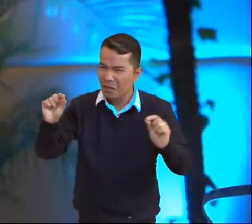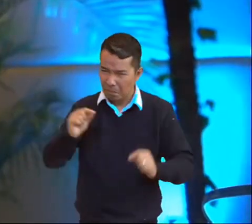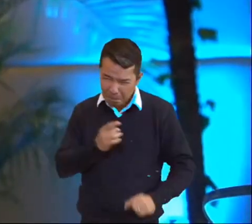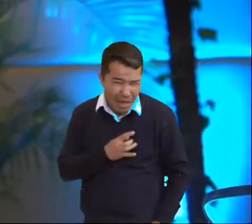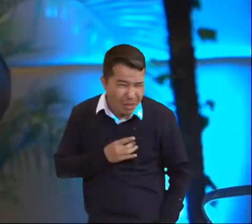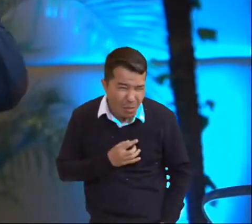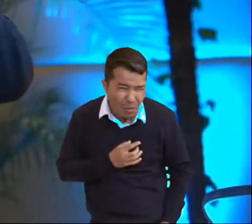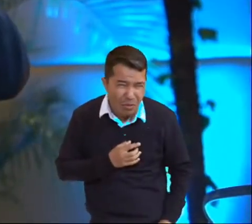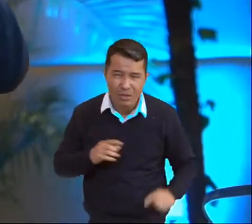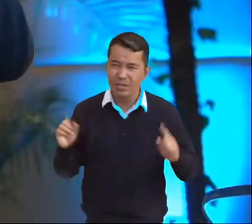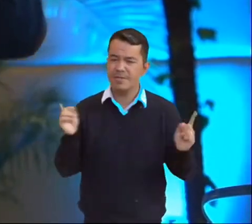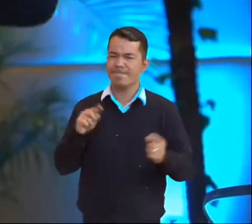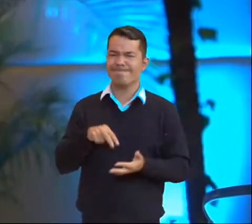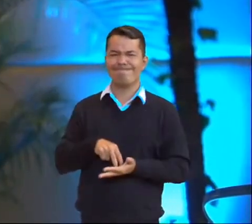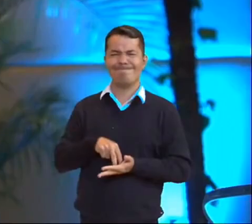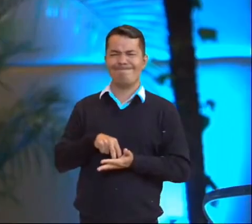moderação.